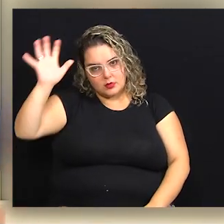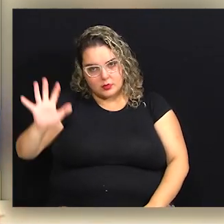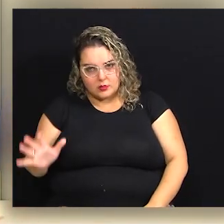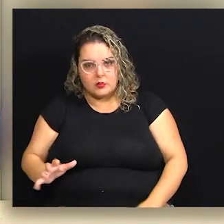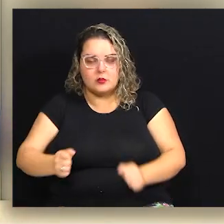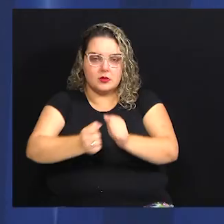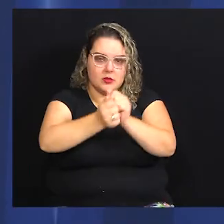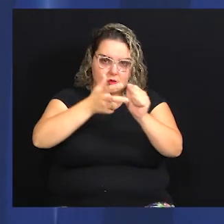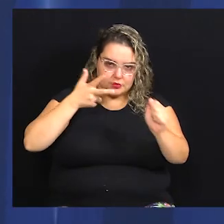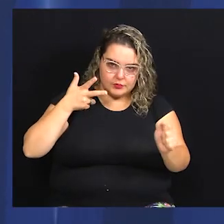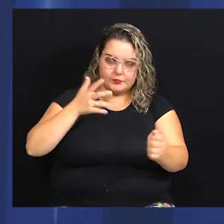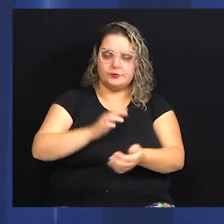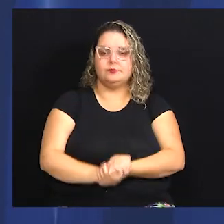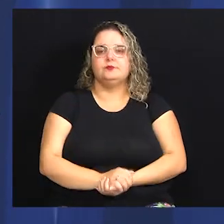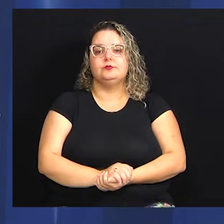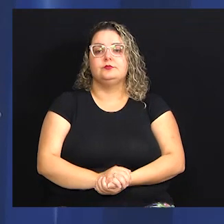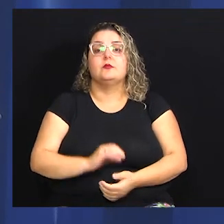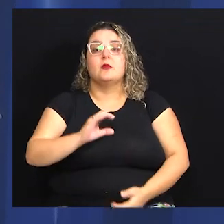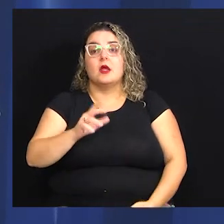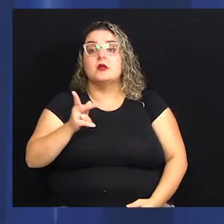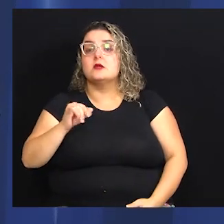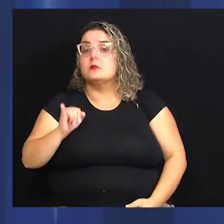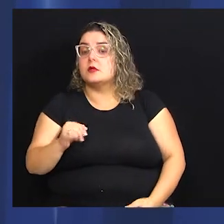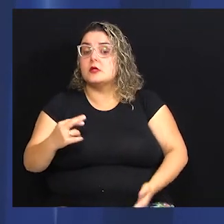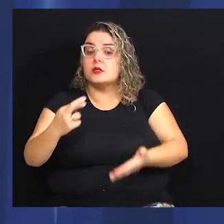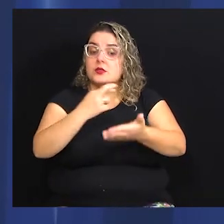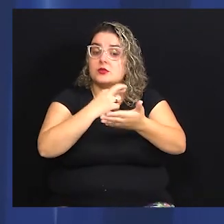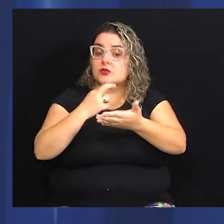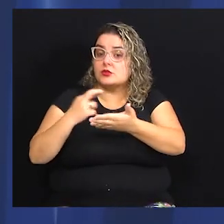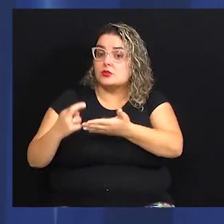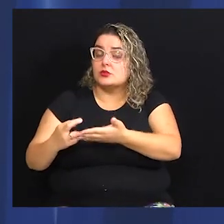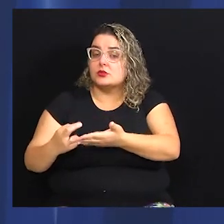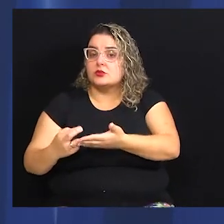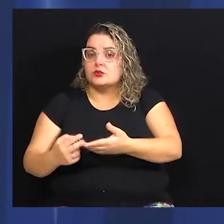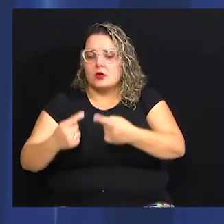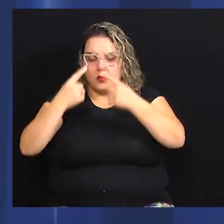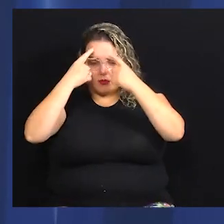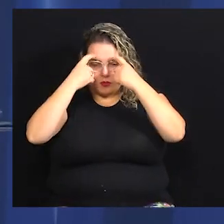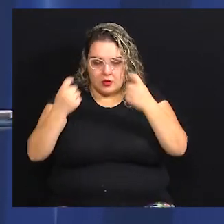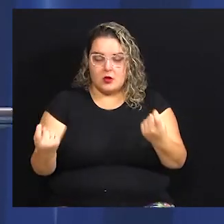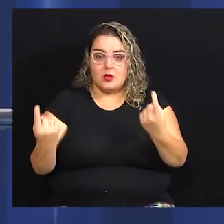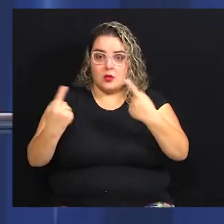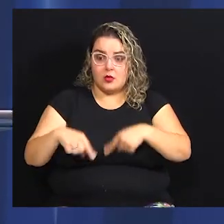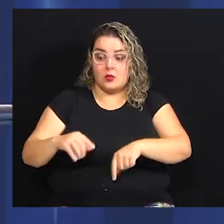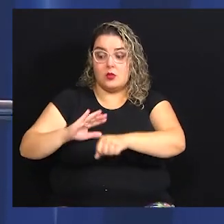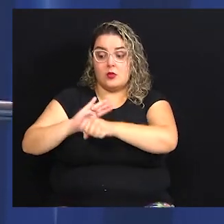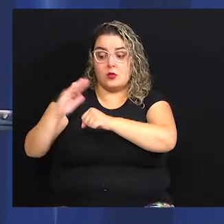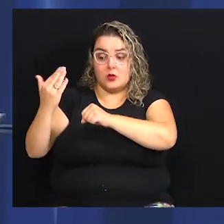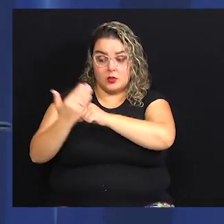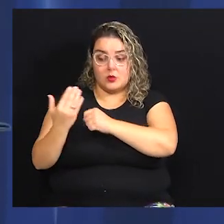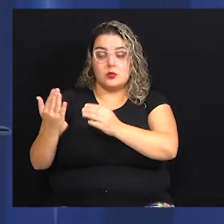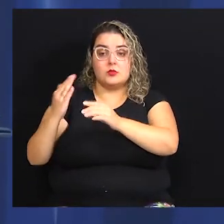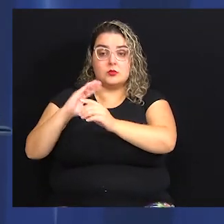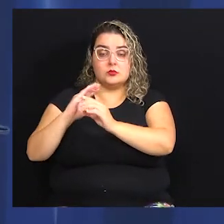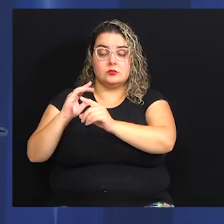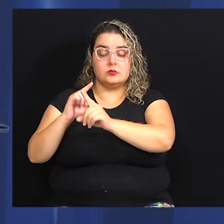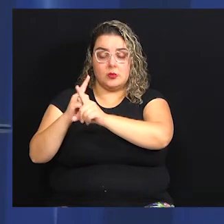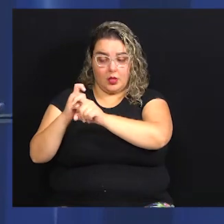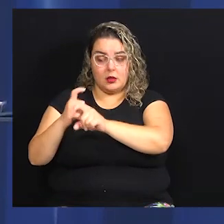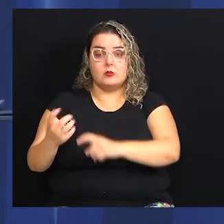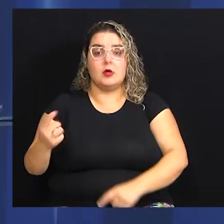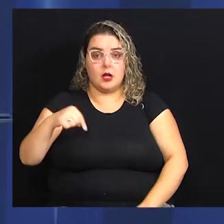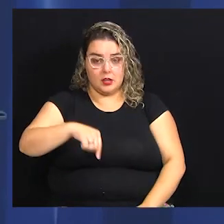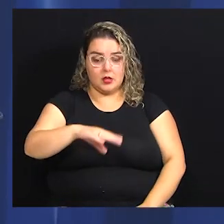afro-brasileira e indígena. A CPI, que investiga as ações violentas de grupos neonazistas e fascistas em